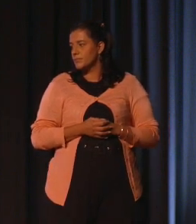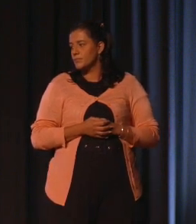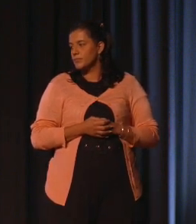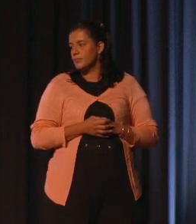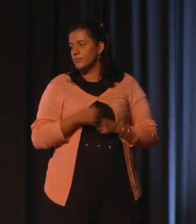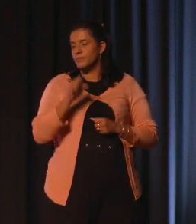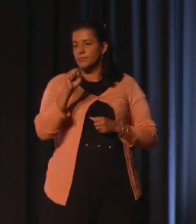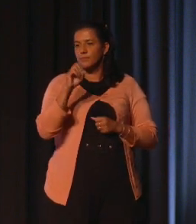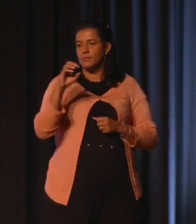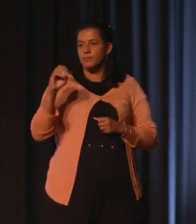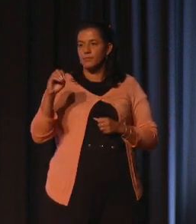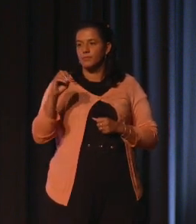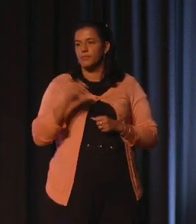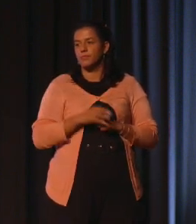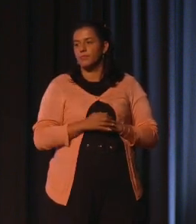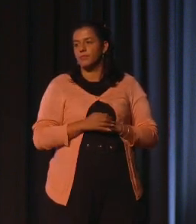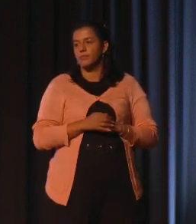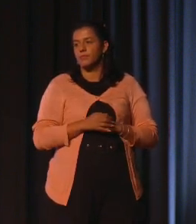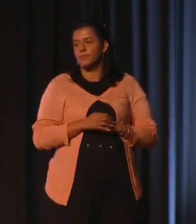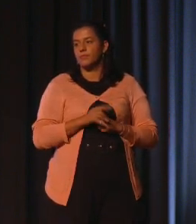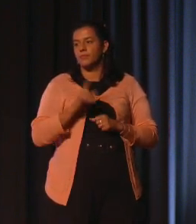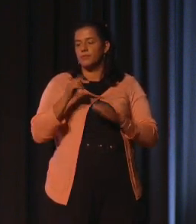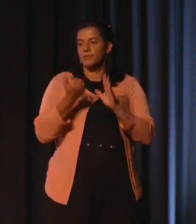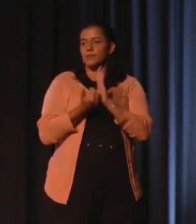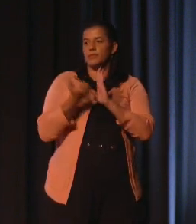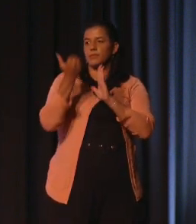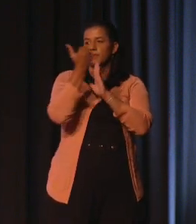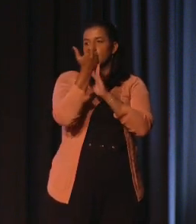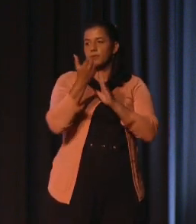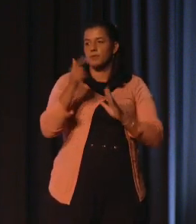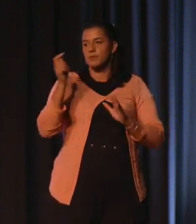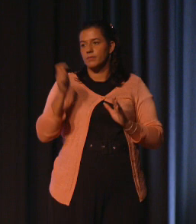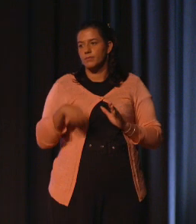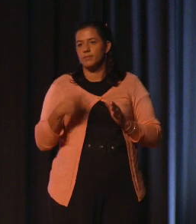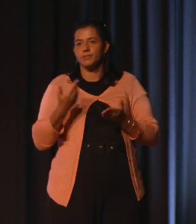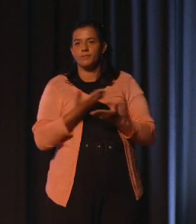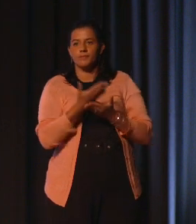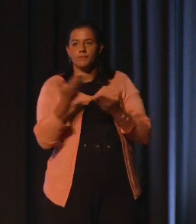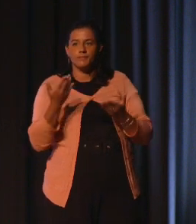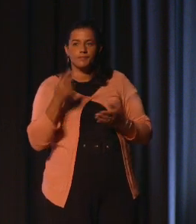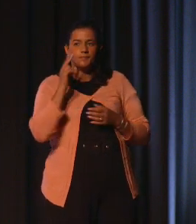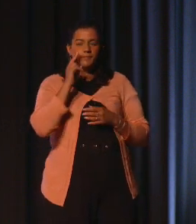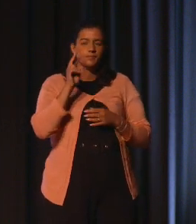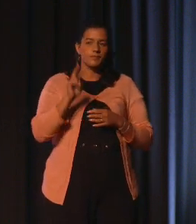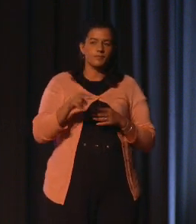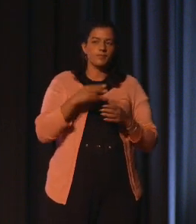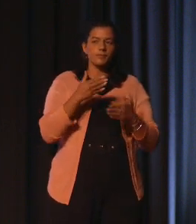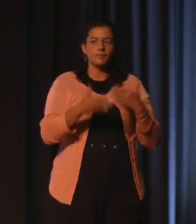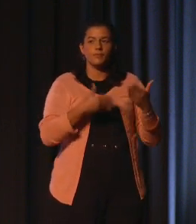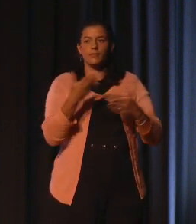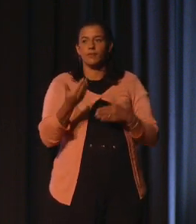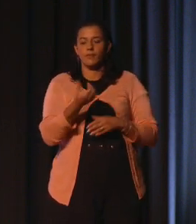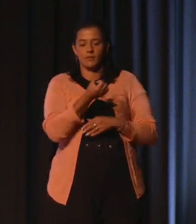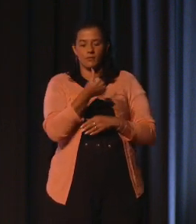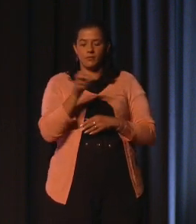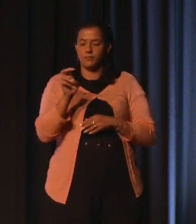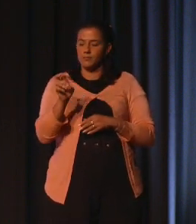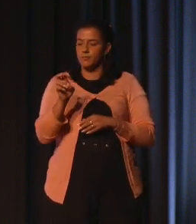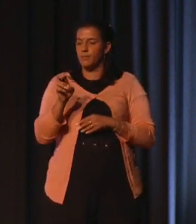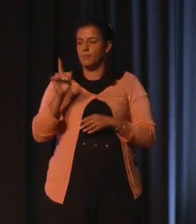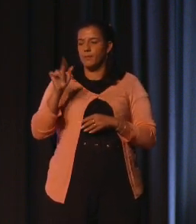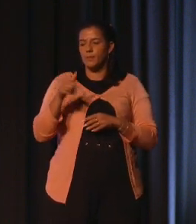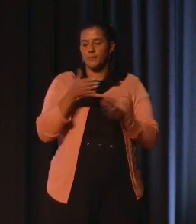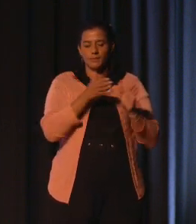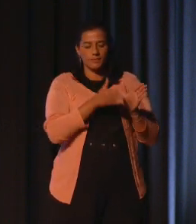Aqui aos 80 anos, acima dos 80 é onde a gente já vai estar vendo. Eu tenho 65 anos, né, então